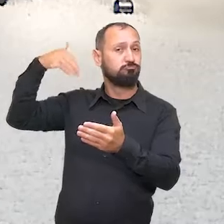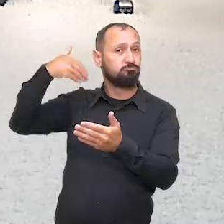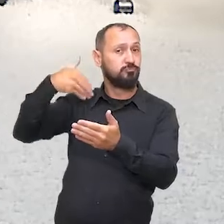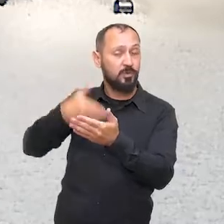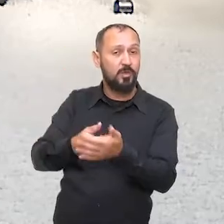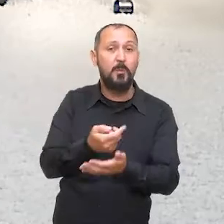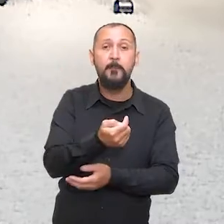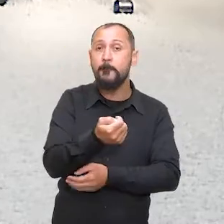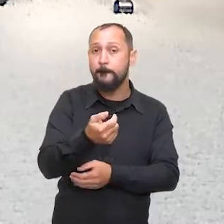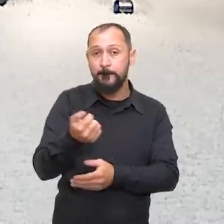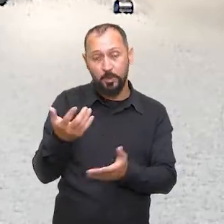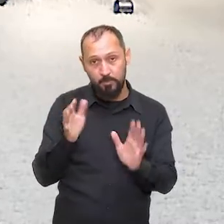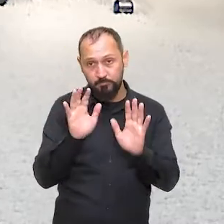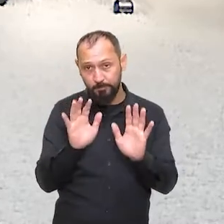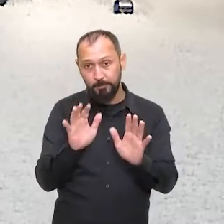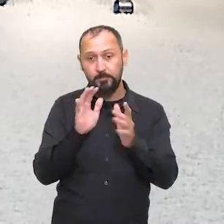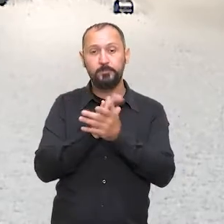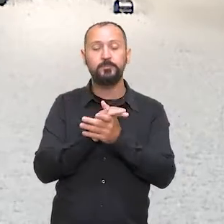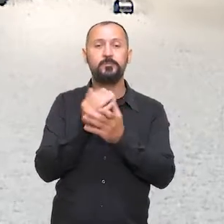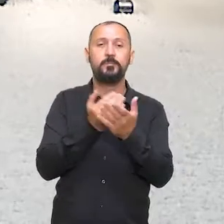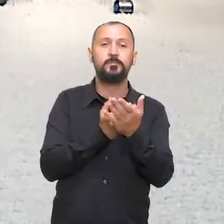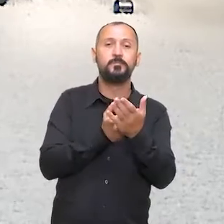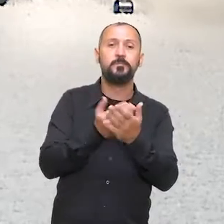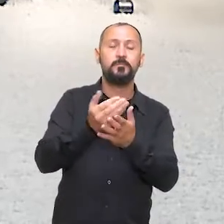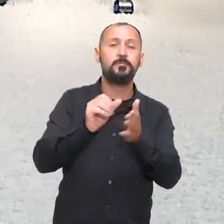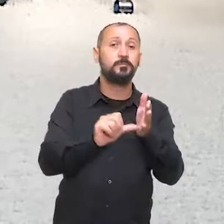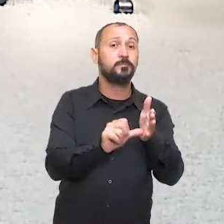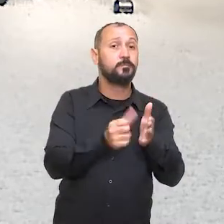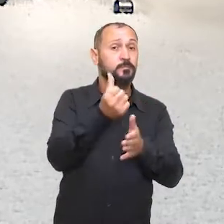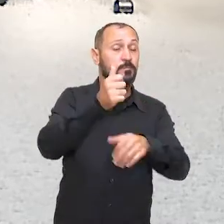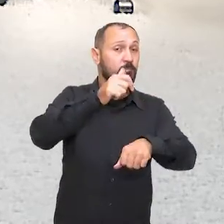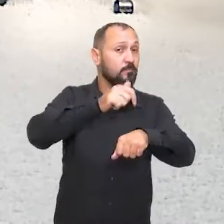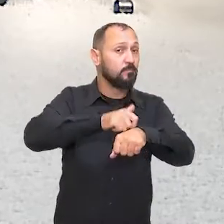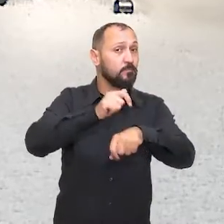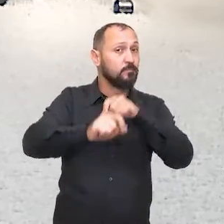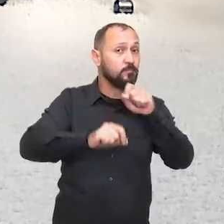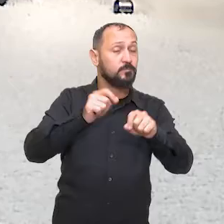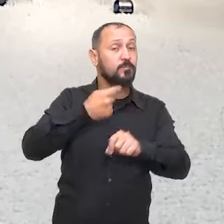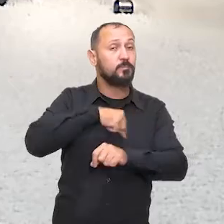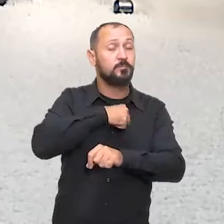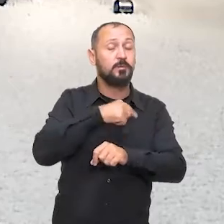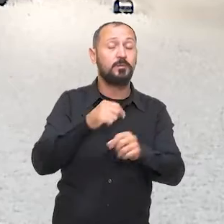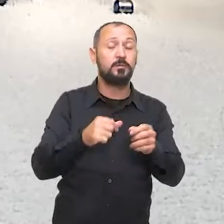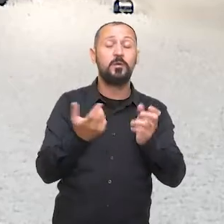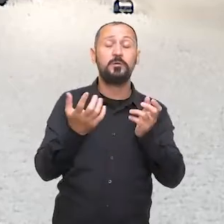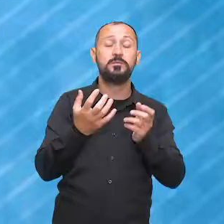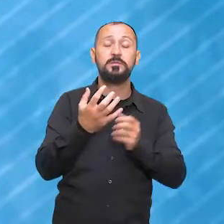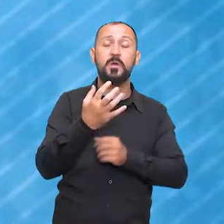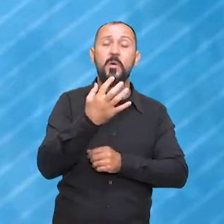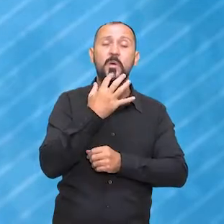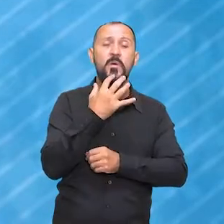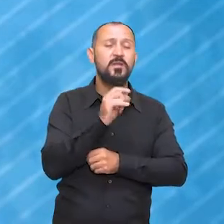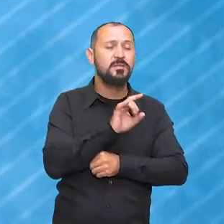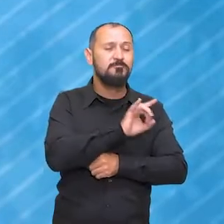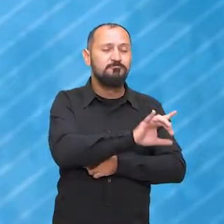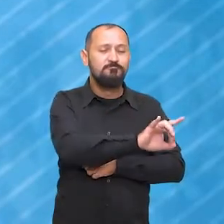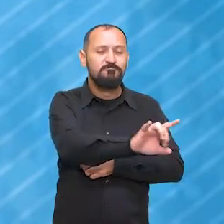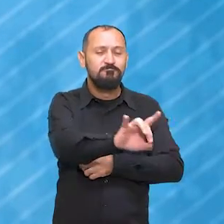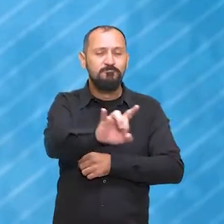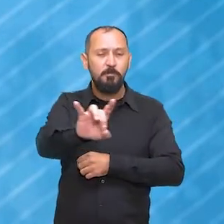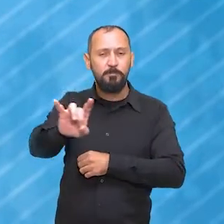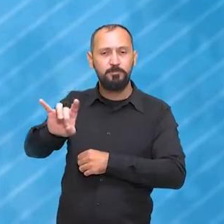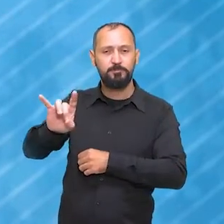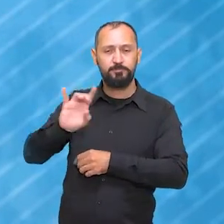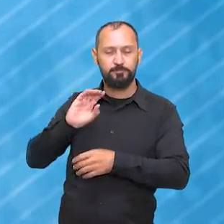sendo feito até aqui. Então, assim, nós tomamos como um primeiro plano a gente se conhecer. A gente vê quem são